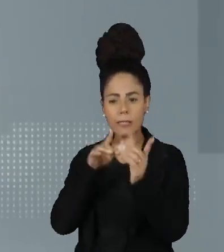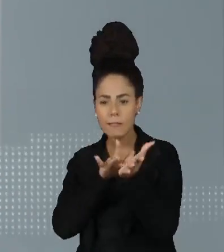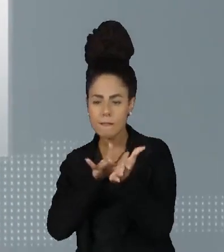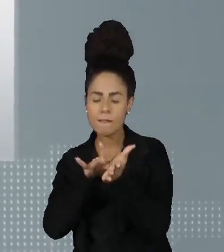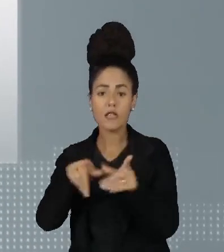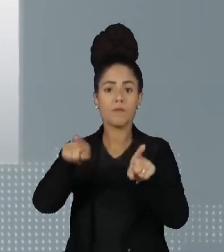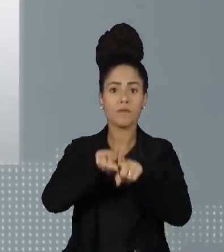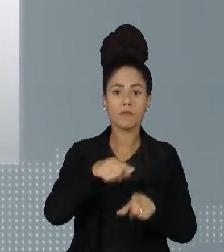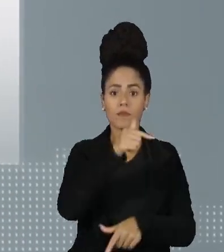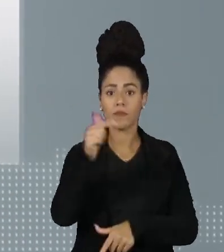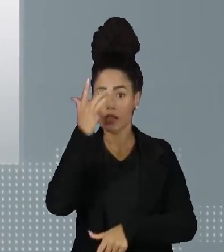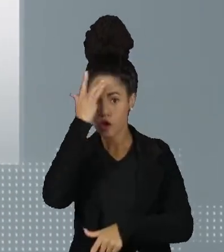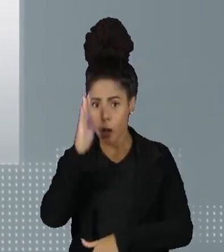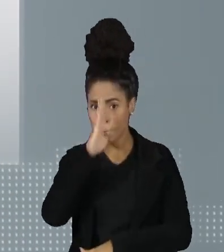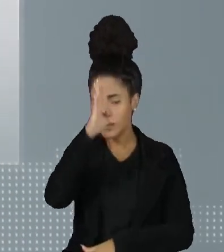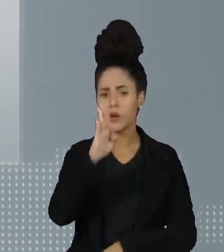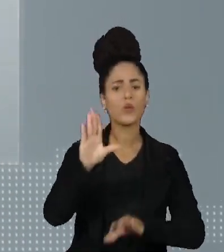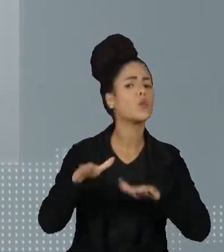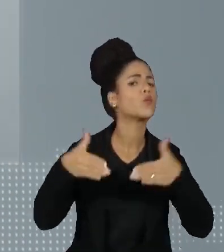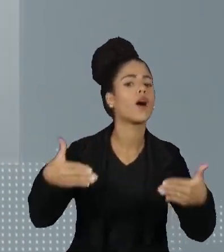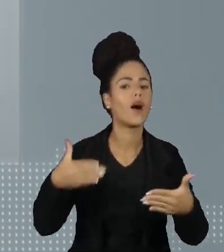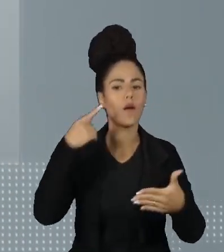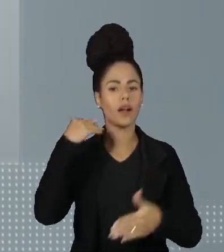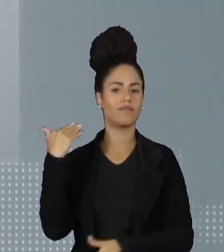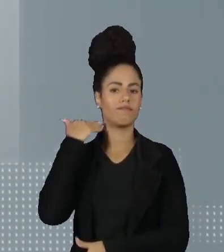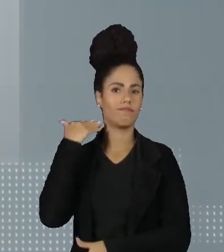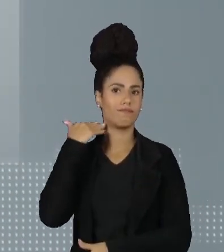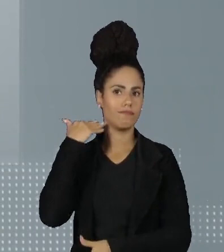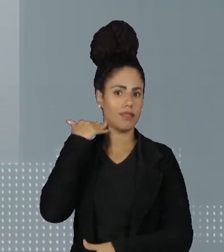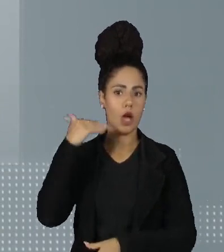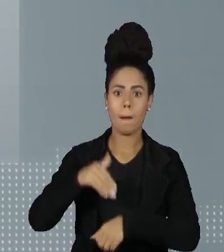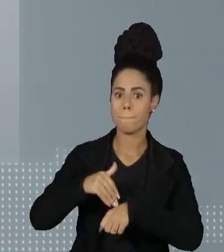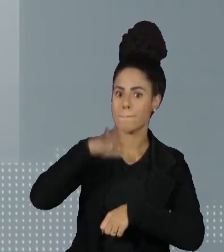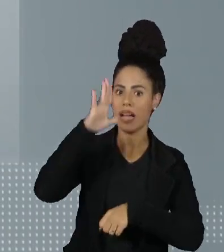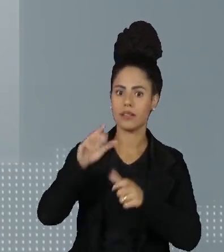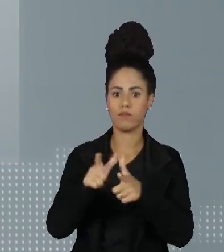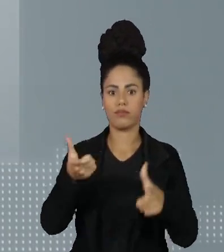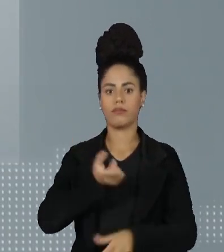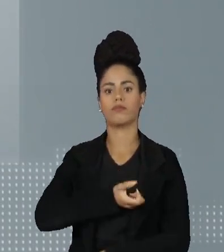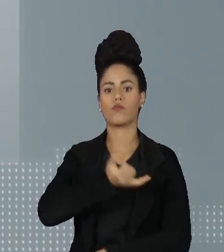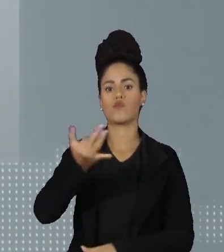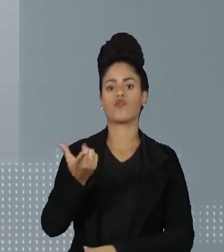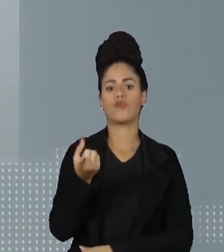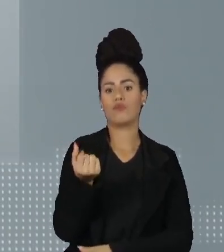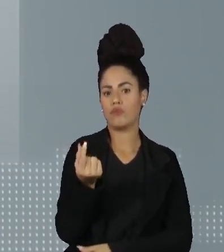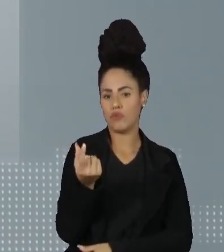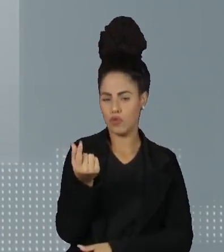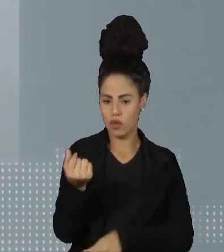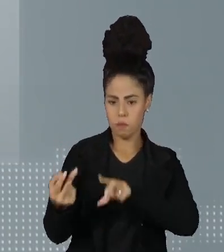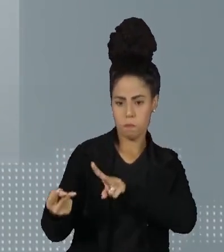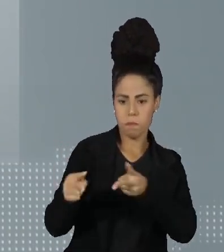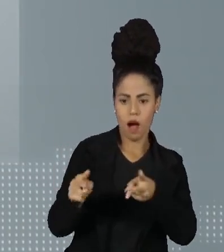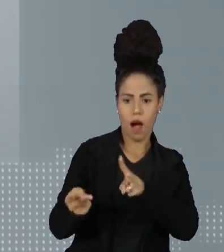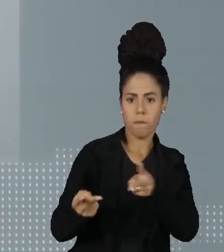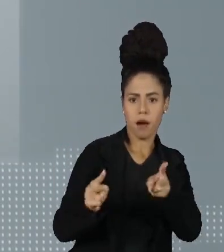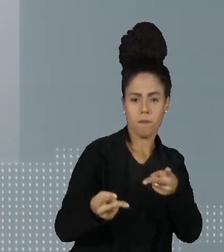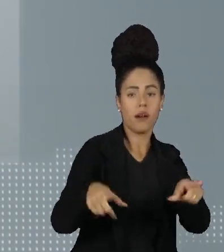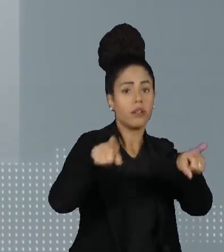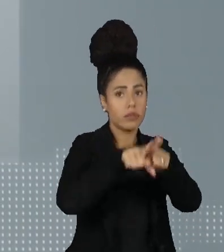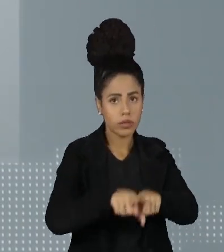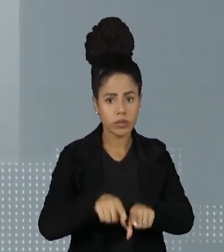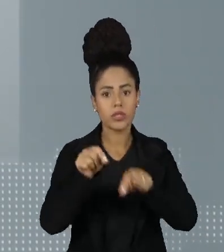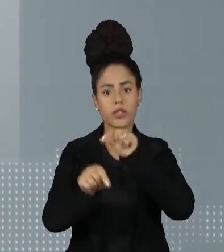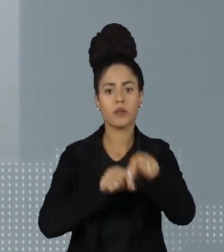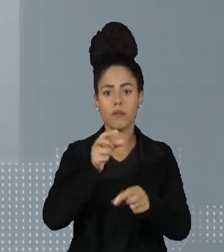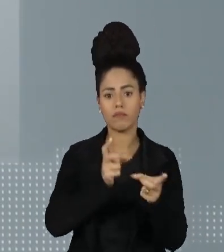afetado pelos fraudadores é o de operações financeiras pelo volume de dinheiro envolvido nas transações os Ramos de mobilidade e Comércio